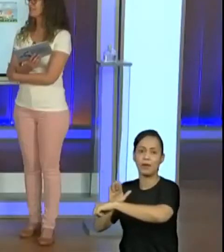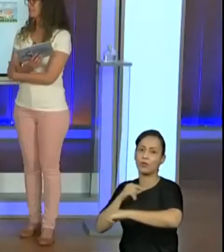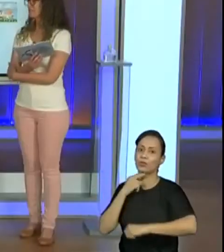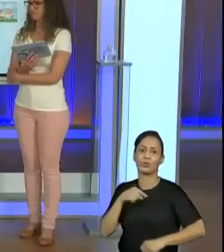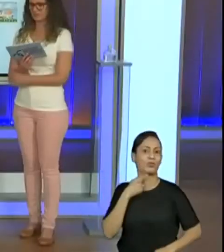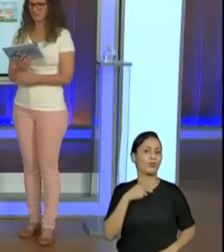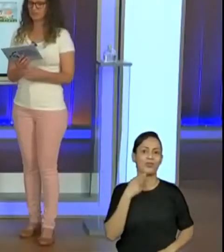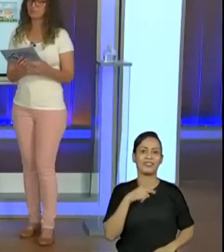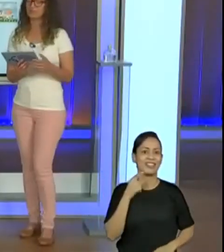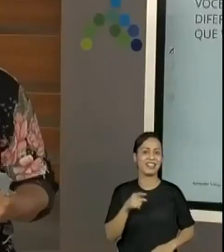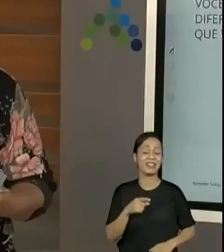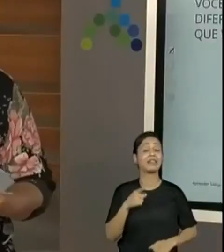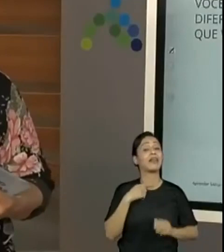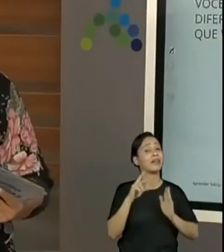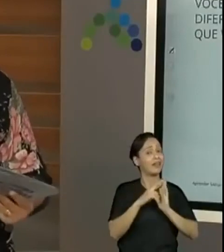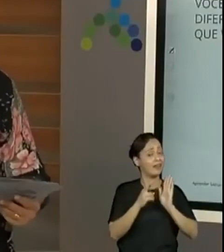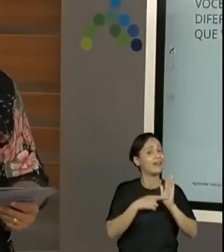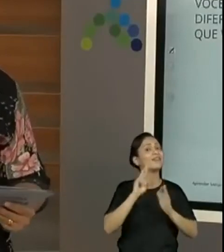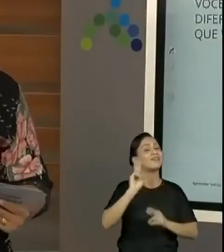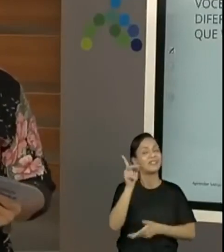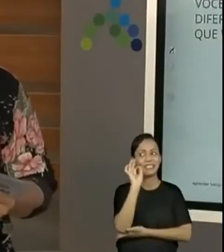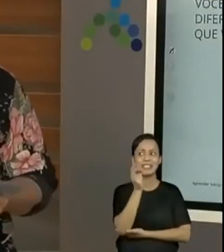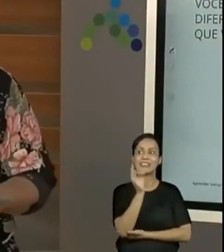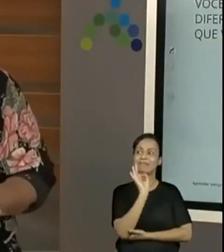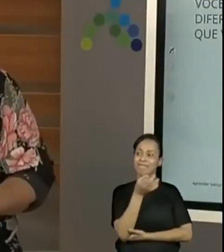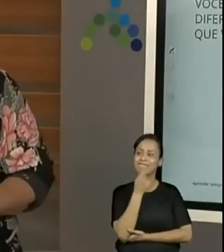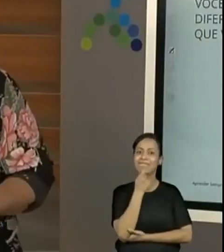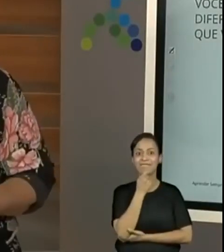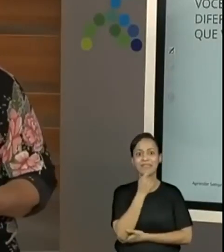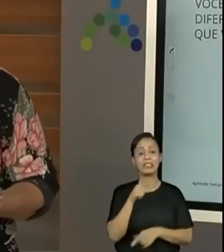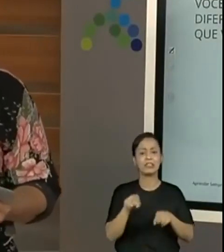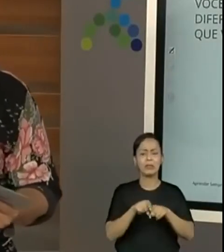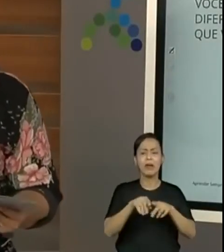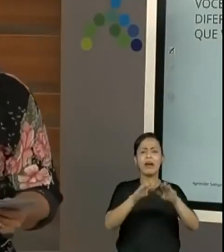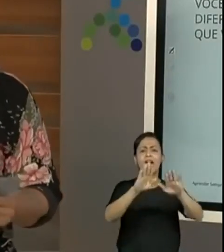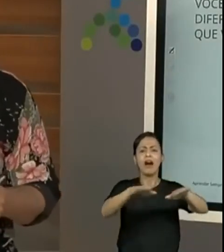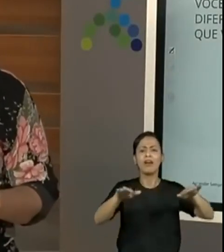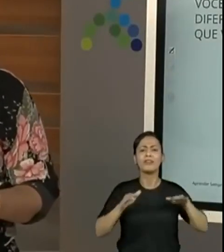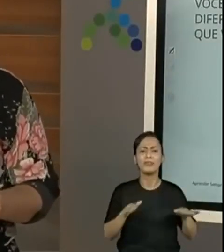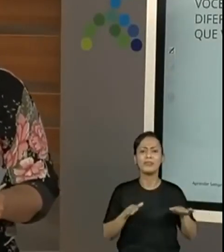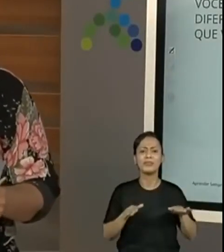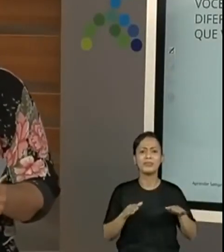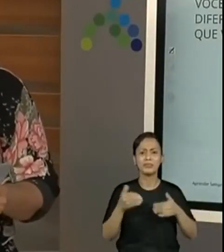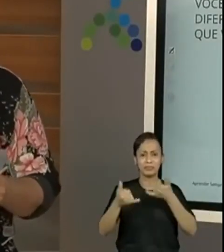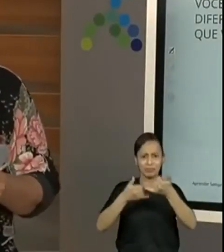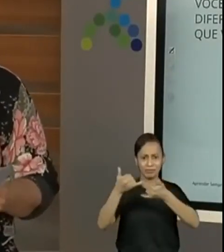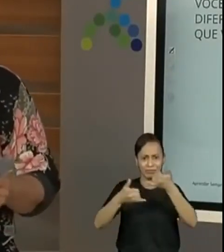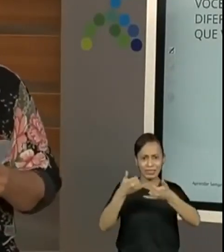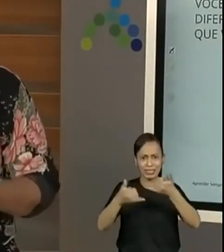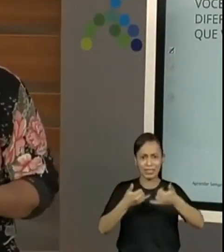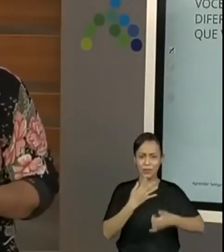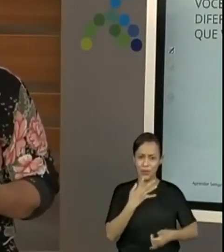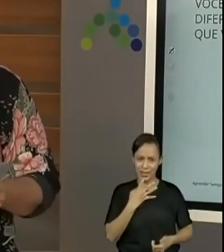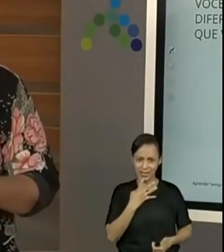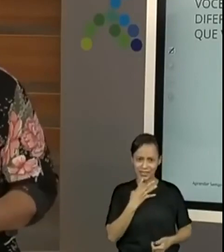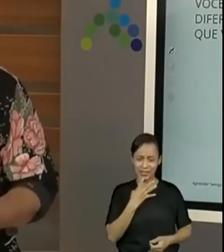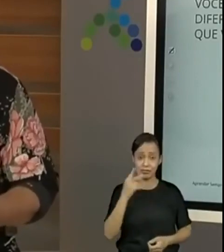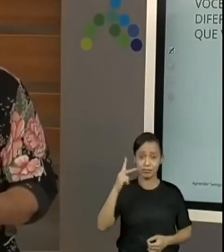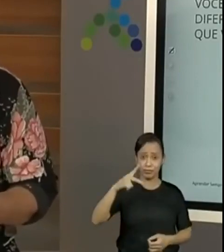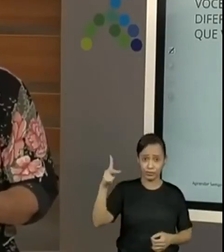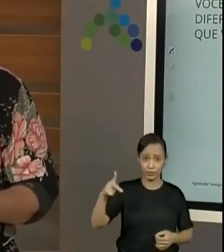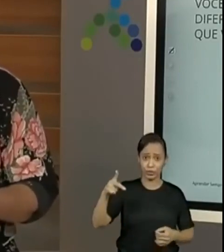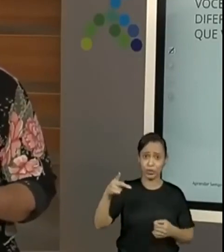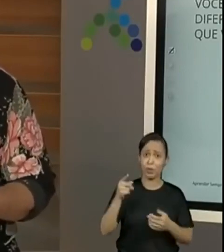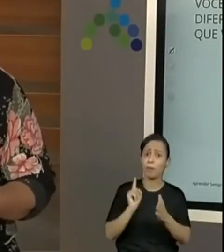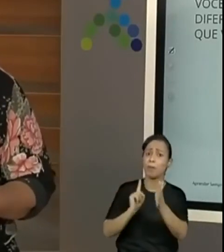Eu vou escrever essa regra e se aparecer outra, viu, professora? Tá. Vocês, alunos, que estão interagindo com seus professores aí no chat da turma, manda